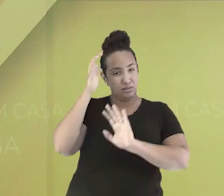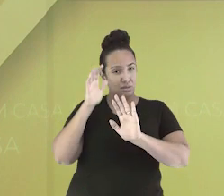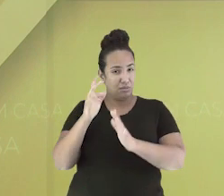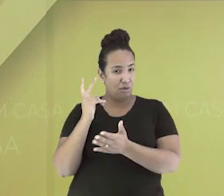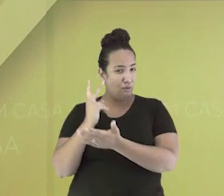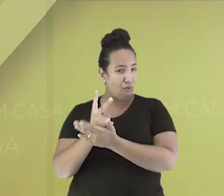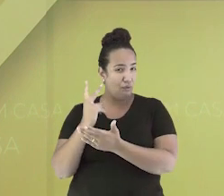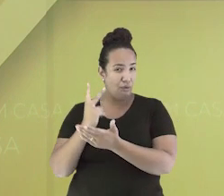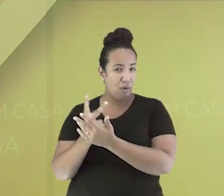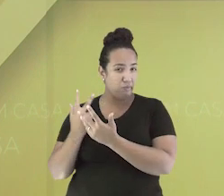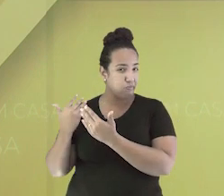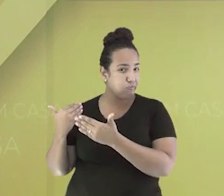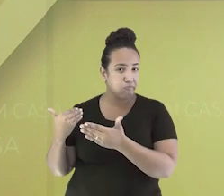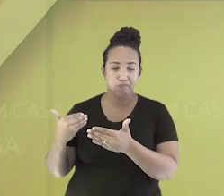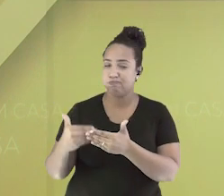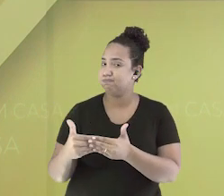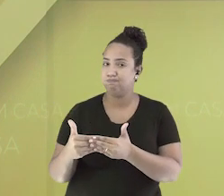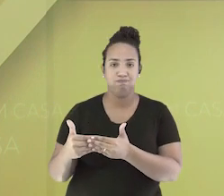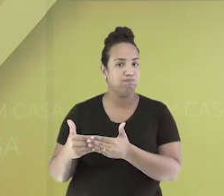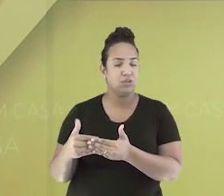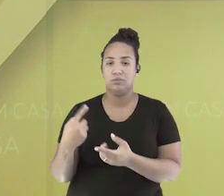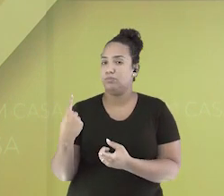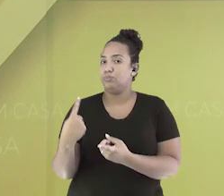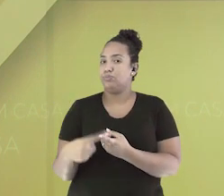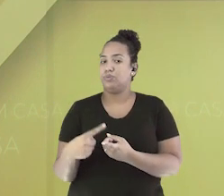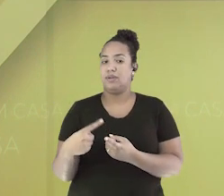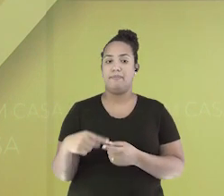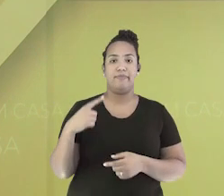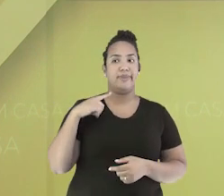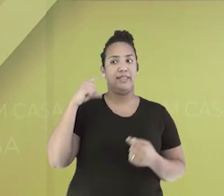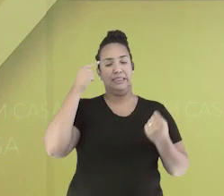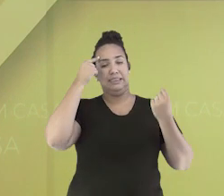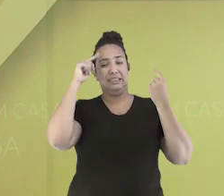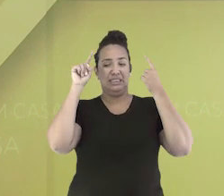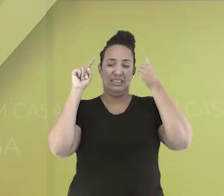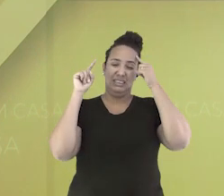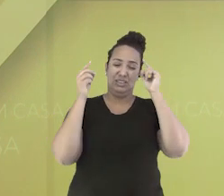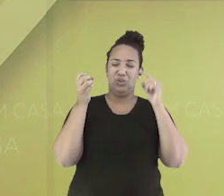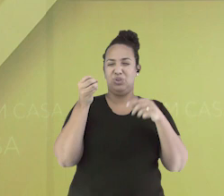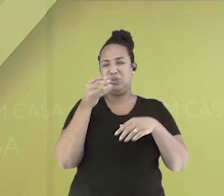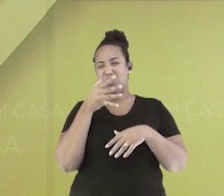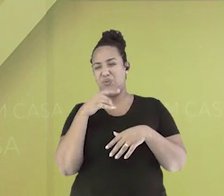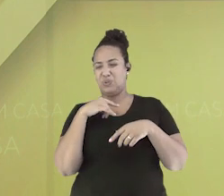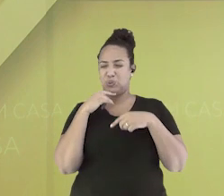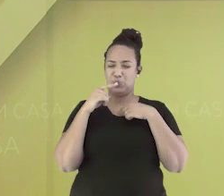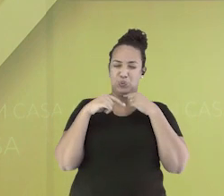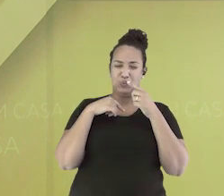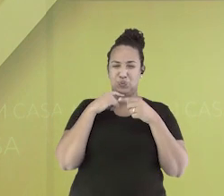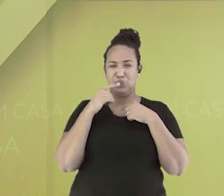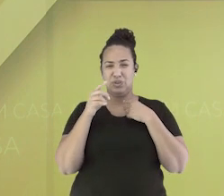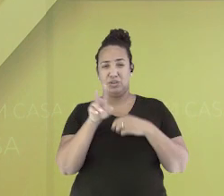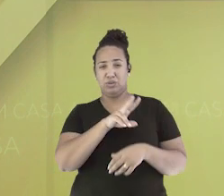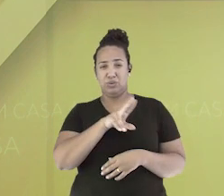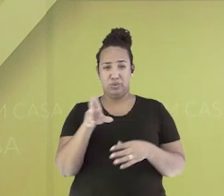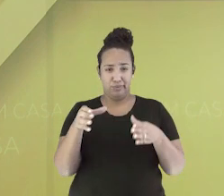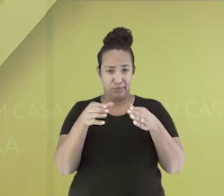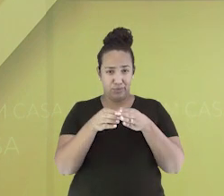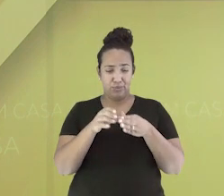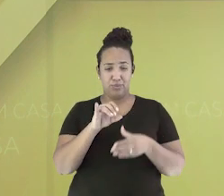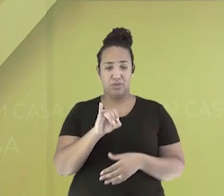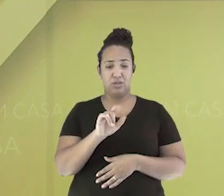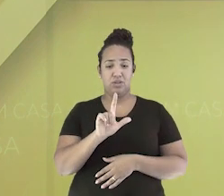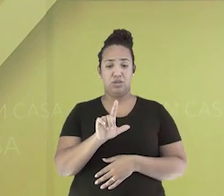por muito tempo, sendo que uma nova forma de pensamento colocava em dúvida essa afirmação. Ela se chamava